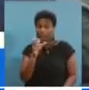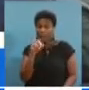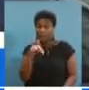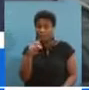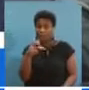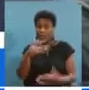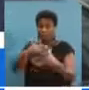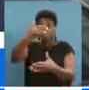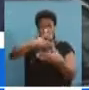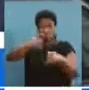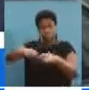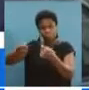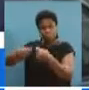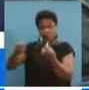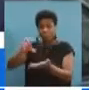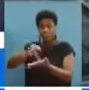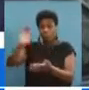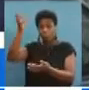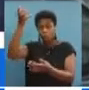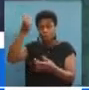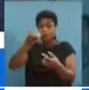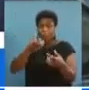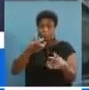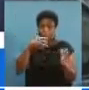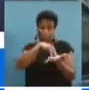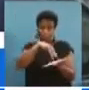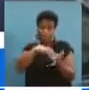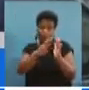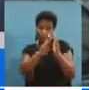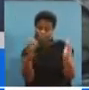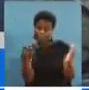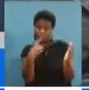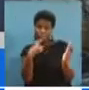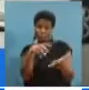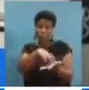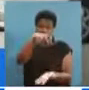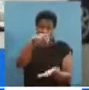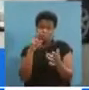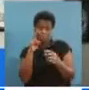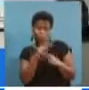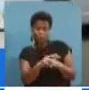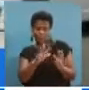muros, e no caso do Centro Cultural do Mindelo nós tentamos abrir e voltar o edifício para a cidade.